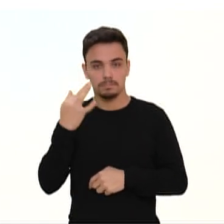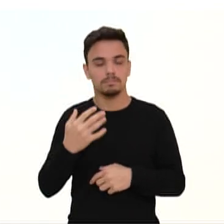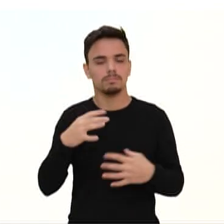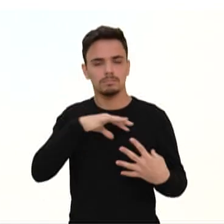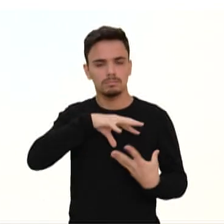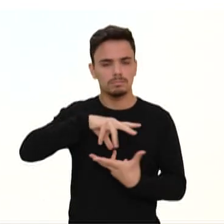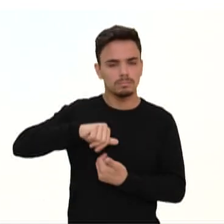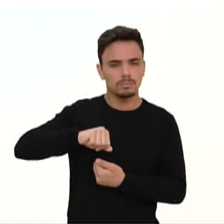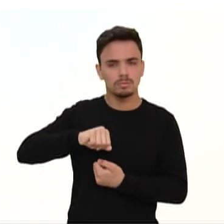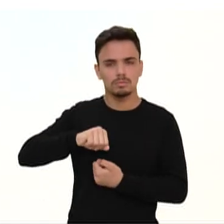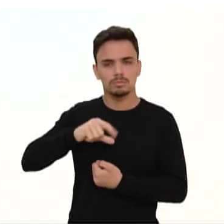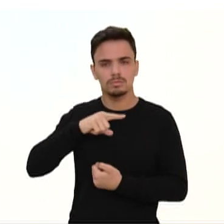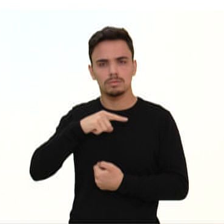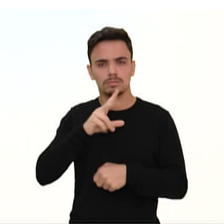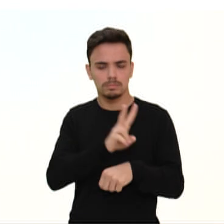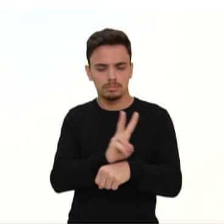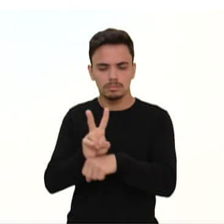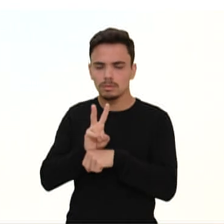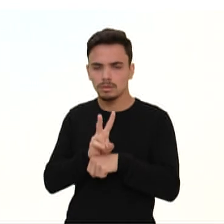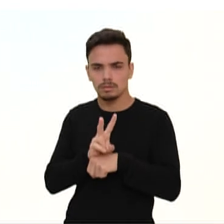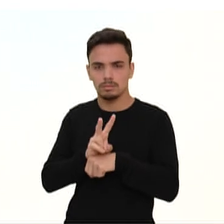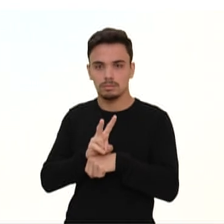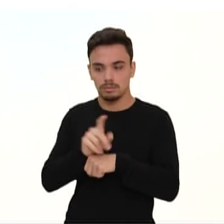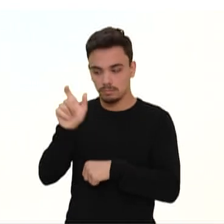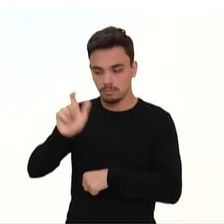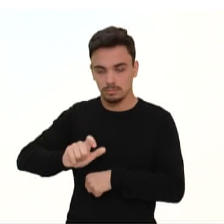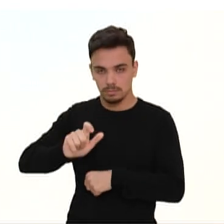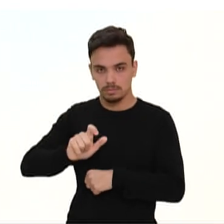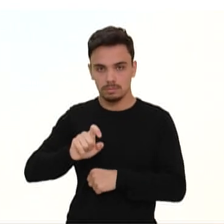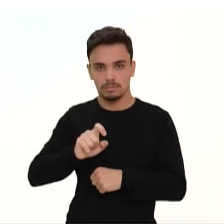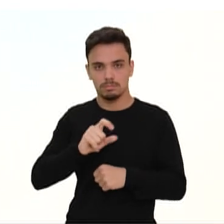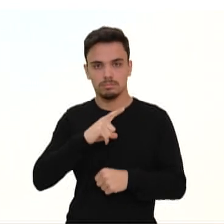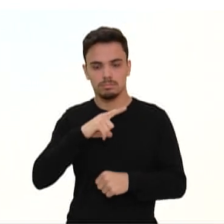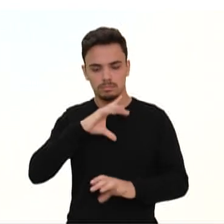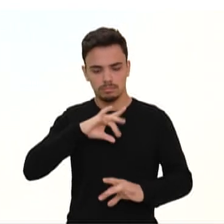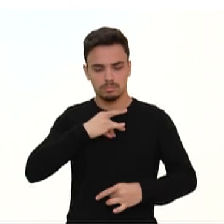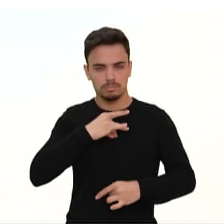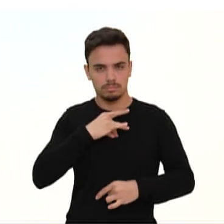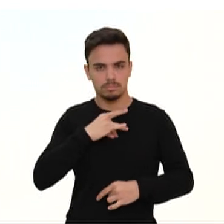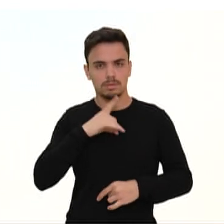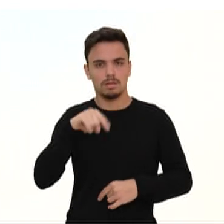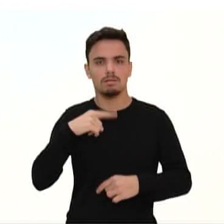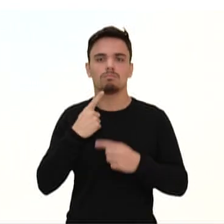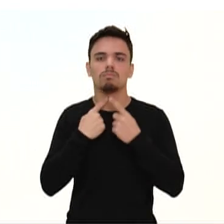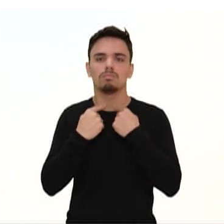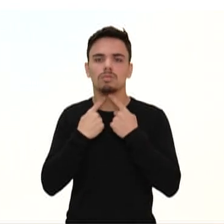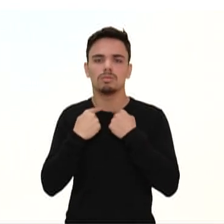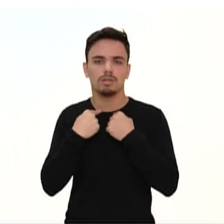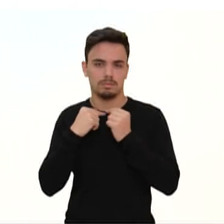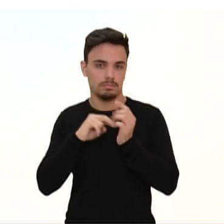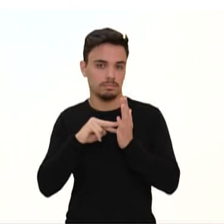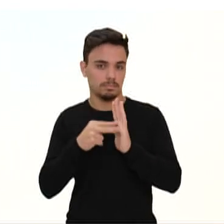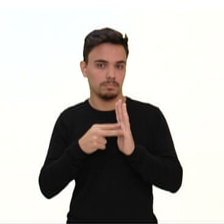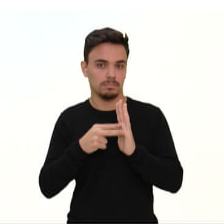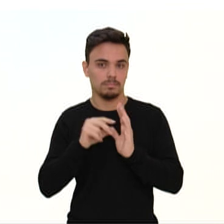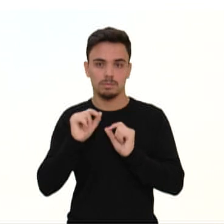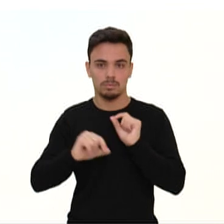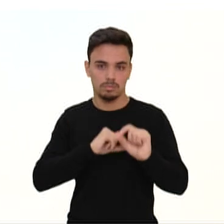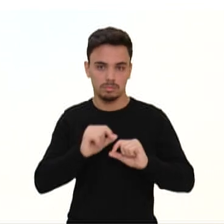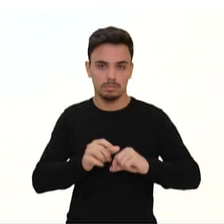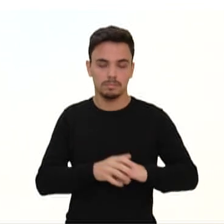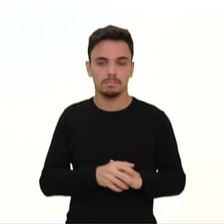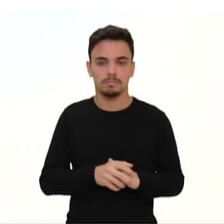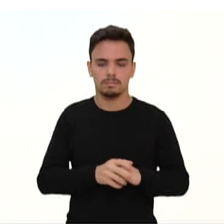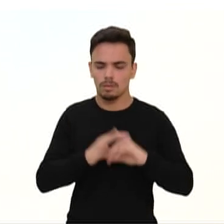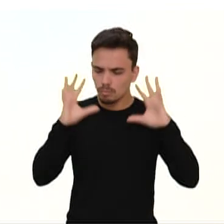Representação, Schopenhauer define que a essência de tudo que existe é a vontade. O que ele está querendo dizer com isso? Toda a